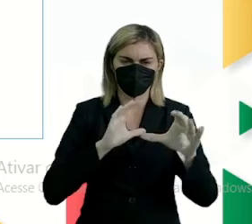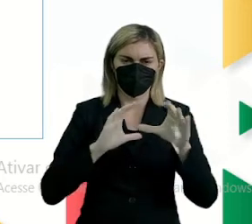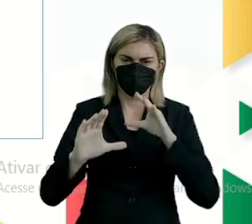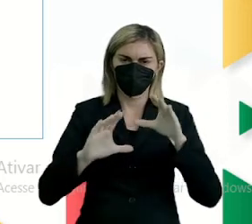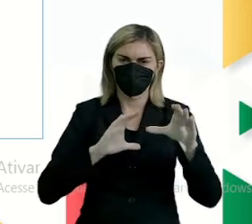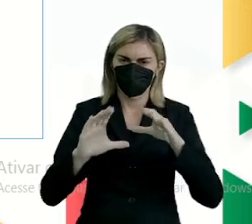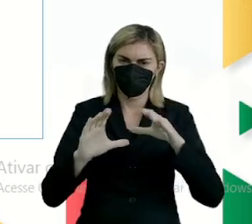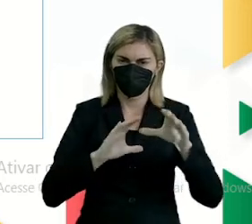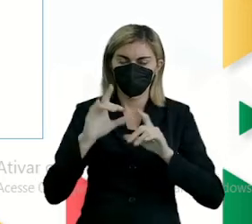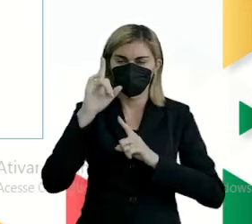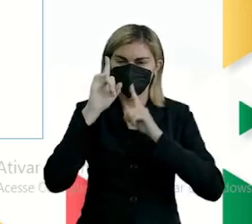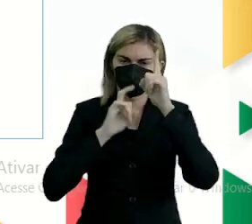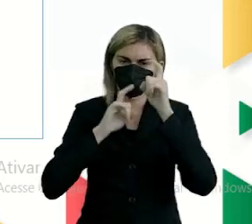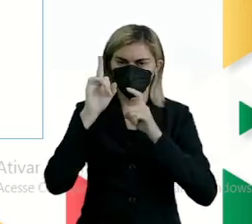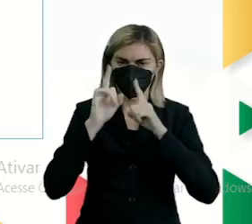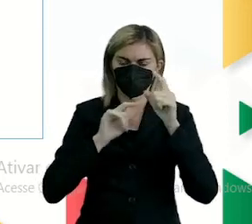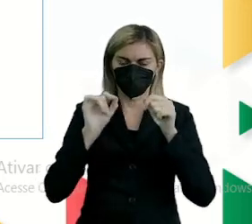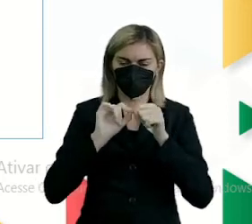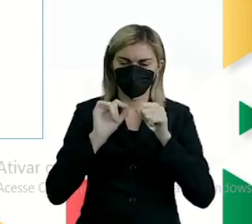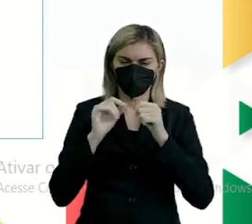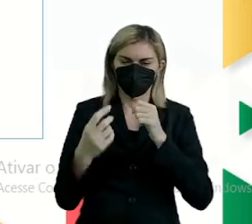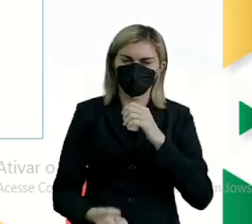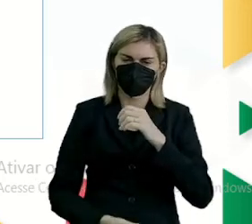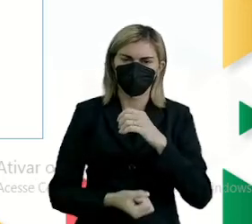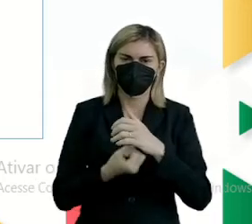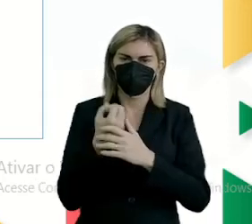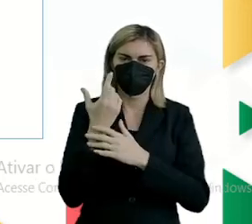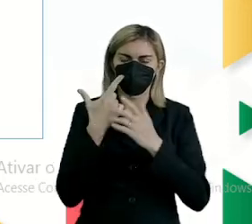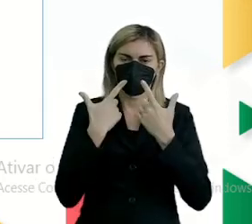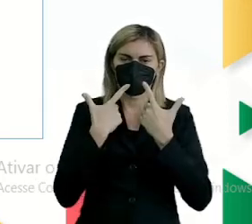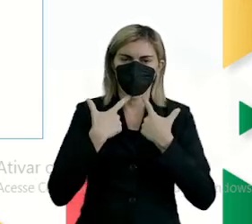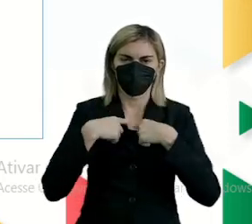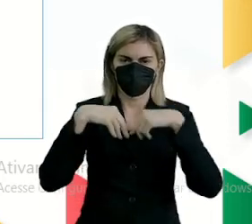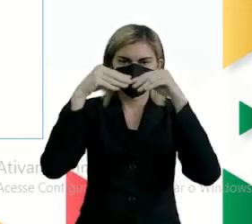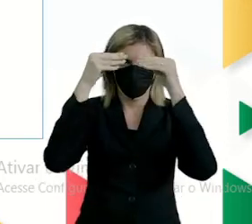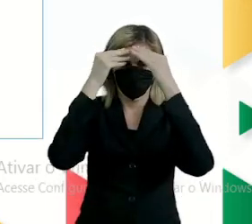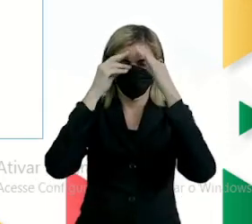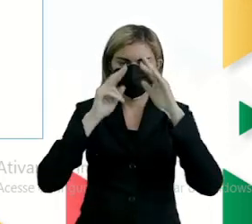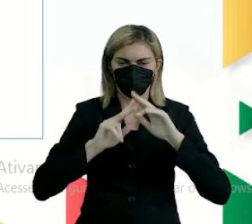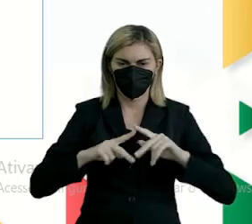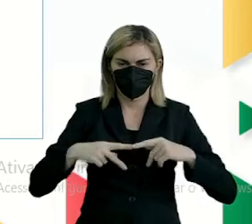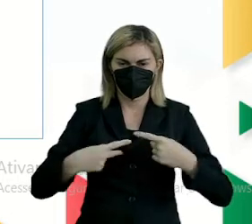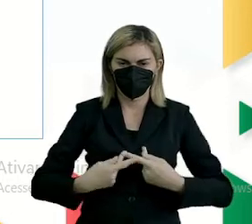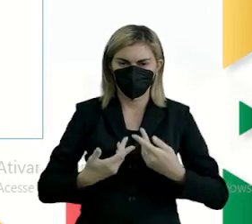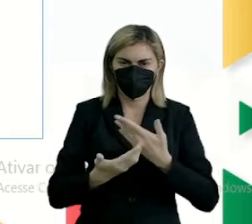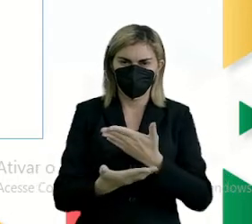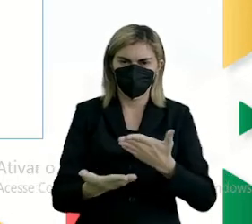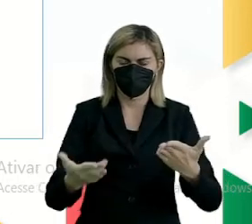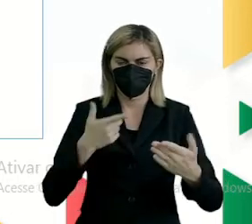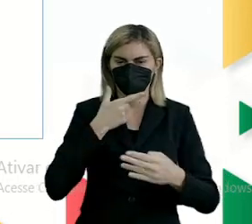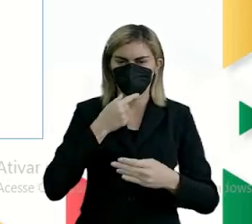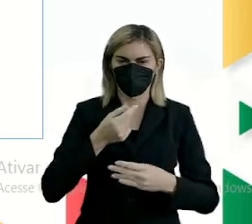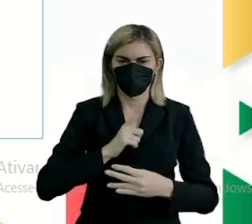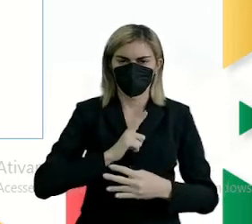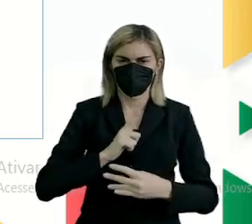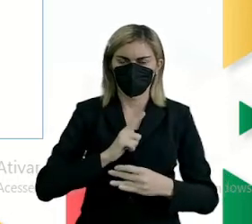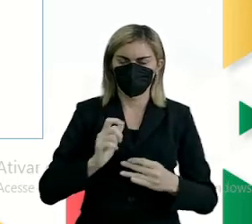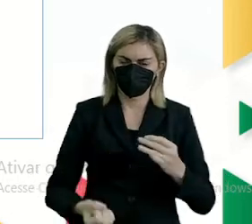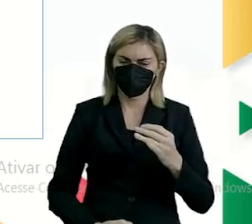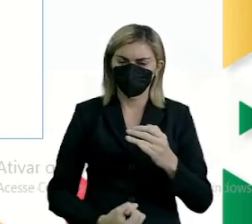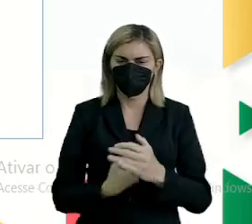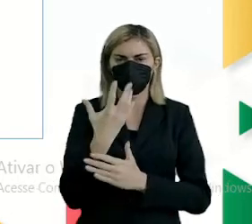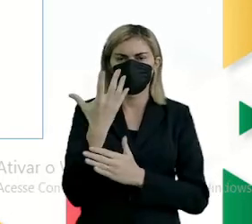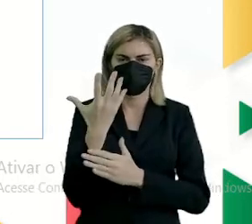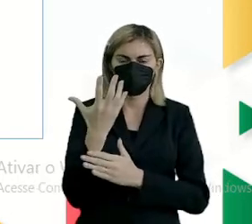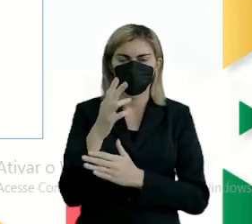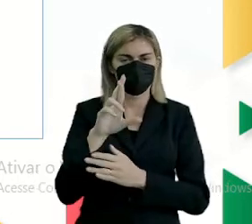comunicar-se, expressar-se. Fez com que surgisse a linguagem humana. Através dela, o homem tem força para criar